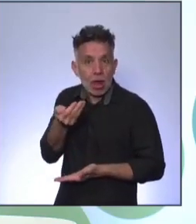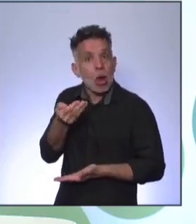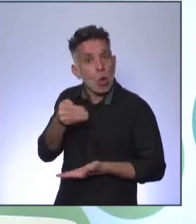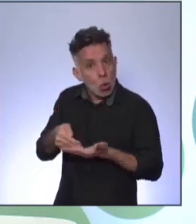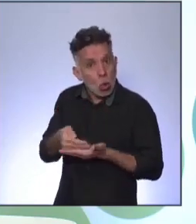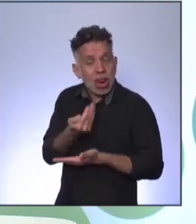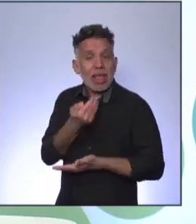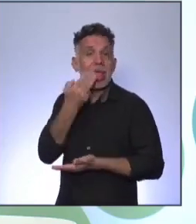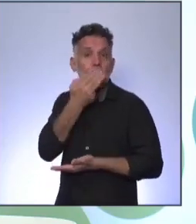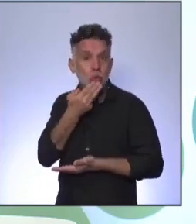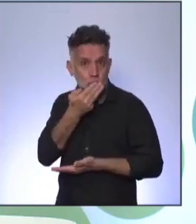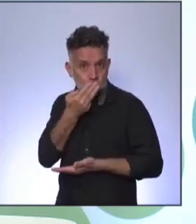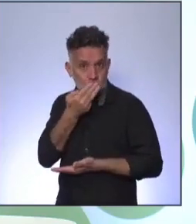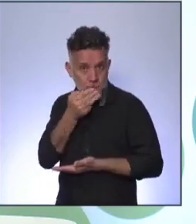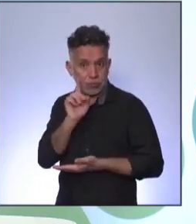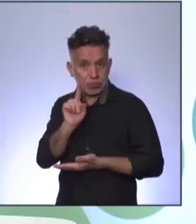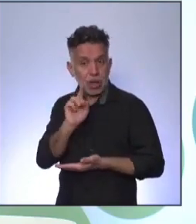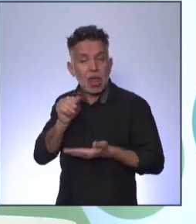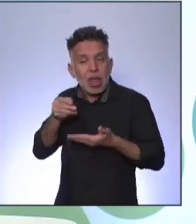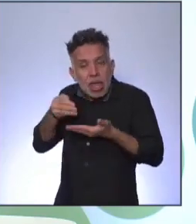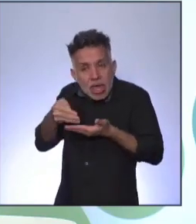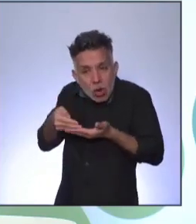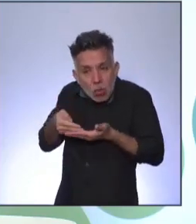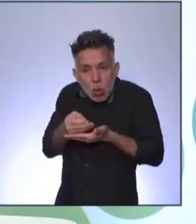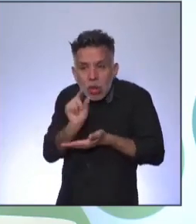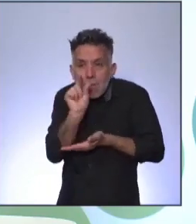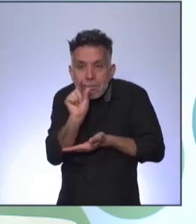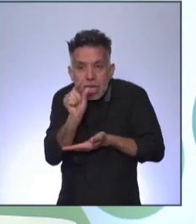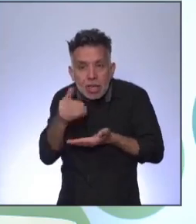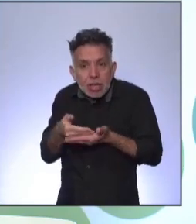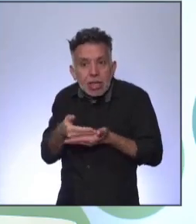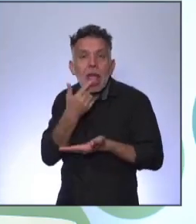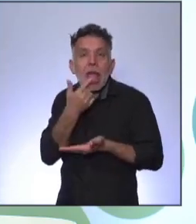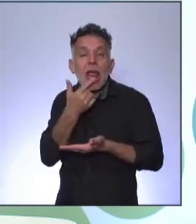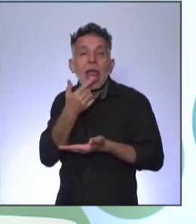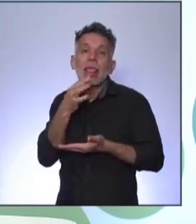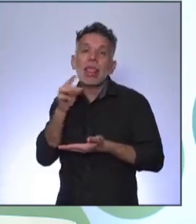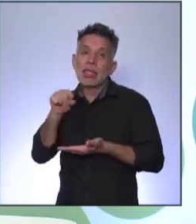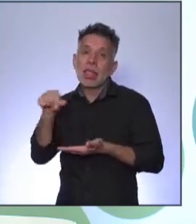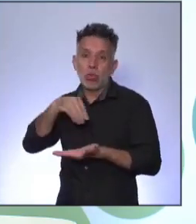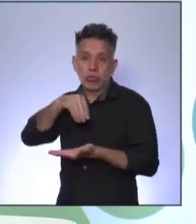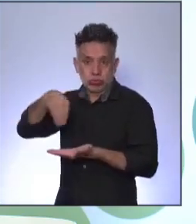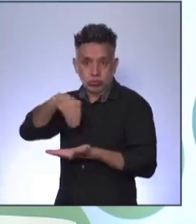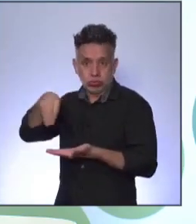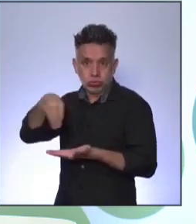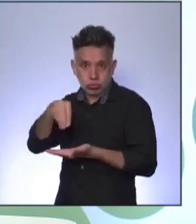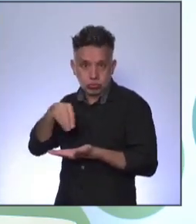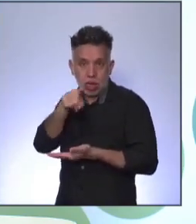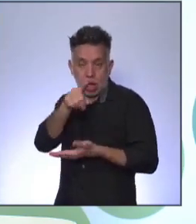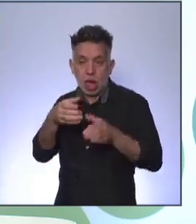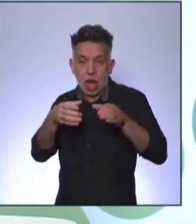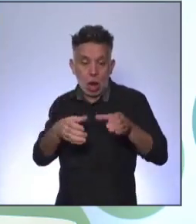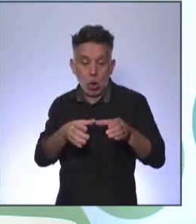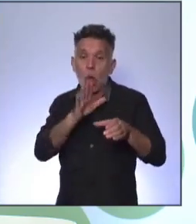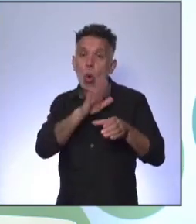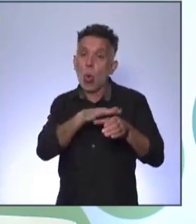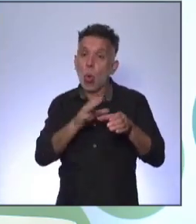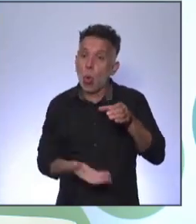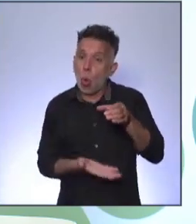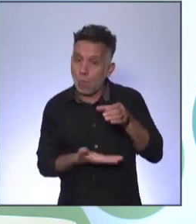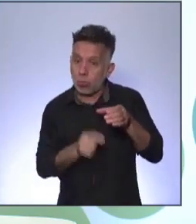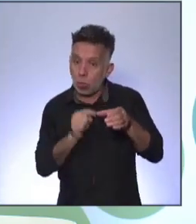de sal, tá? Na proporção de 1 litro de água. E num copo, que é o que vocês têm, então